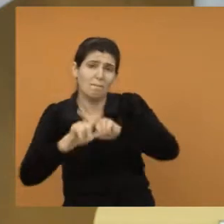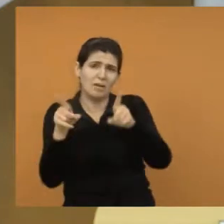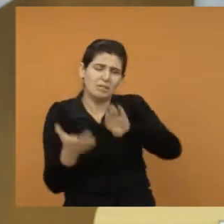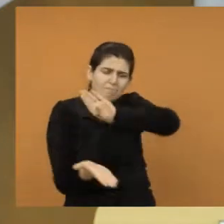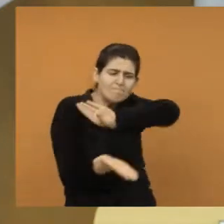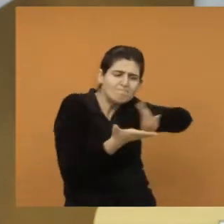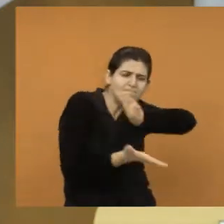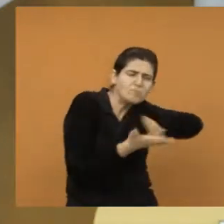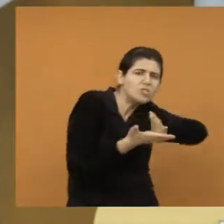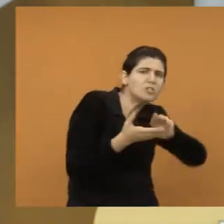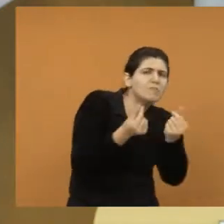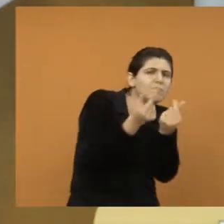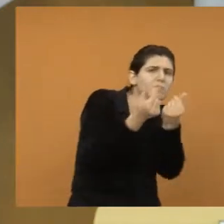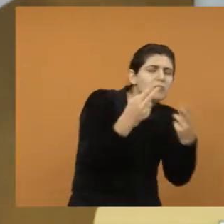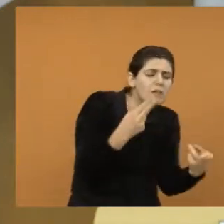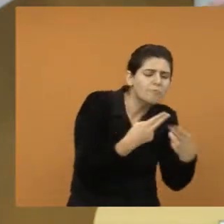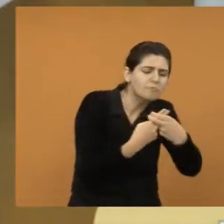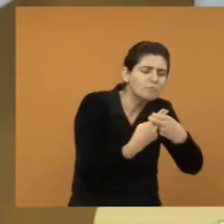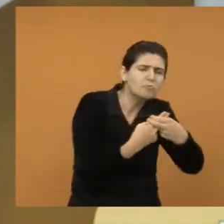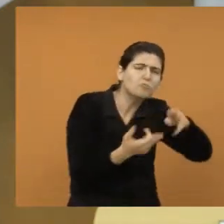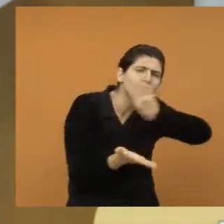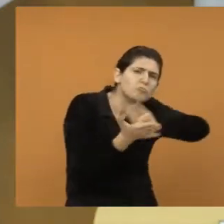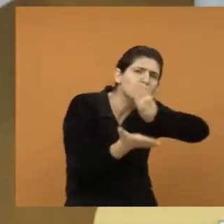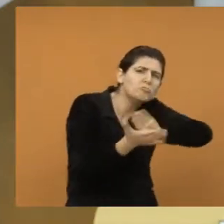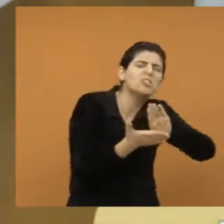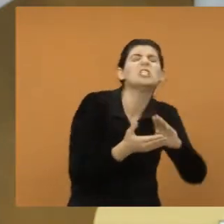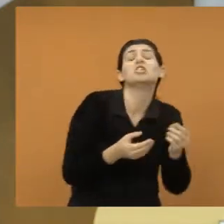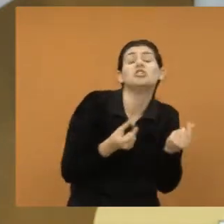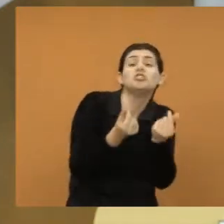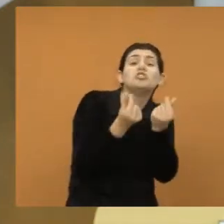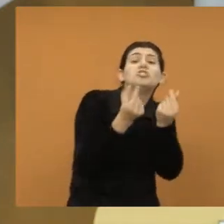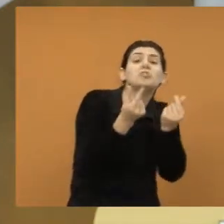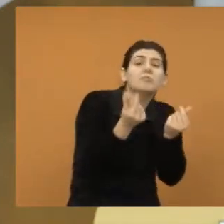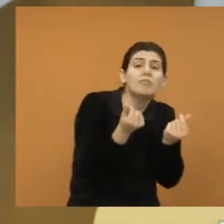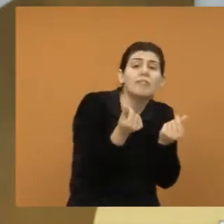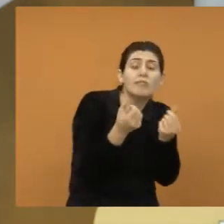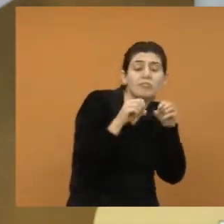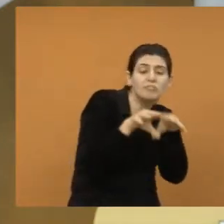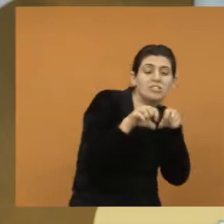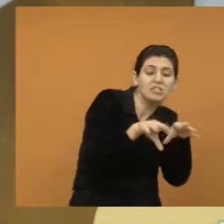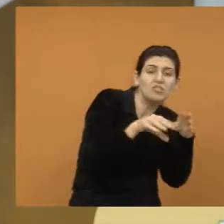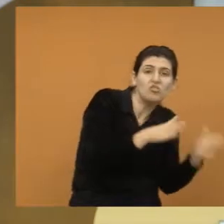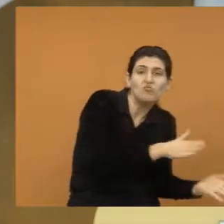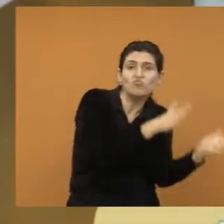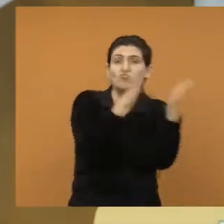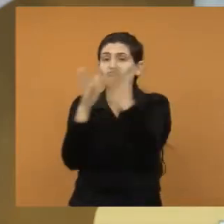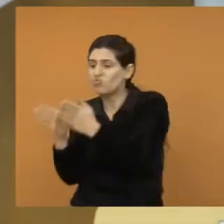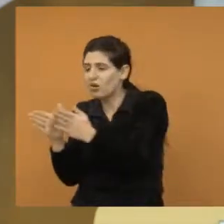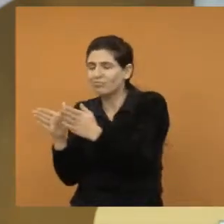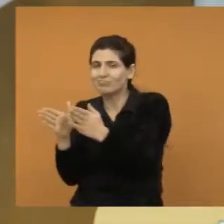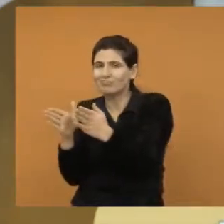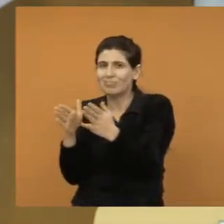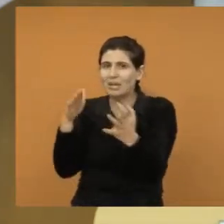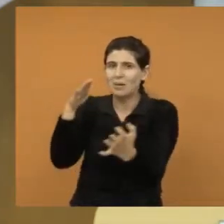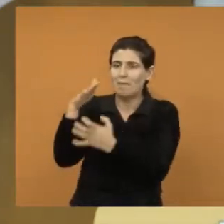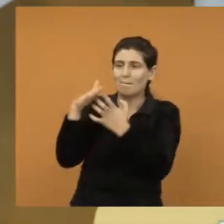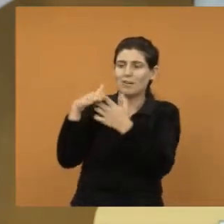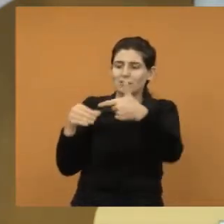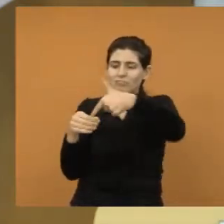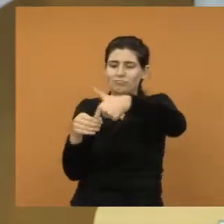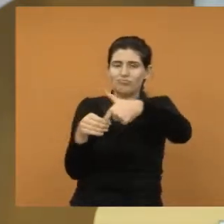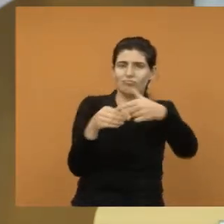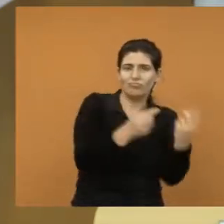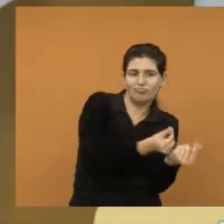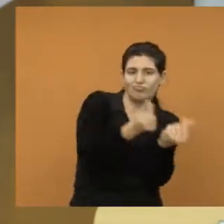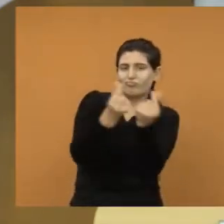SUS e da educação. Aqui é o embate, quem ganhou o embate foram os pequenos, foram os grandes acionistas da Petrobras.